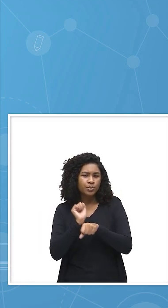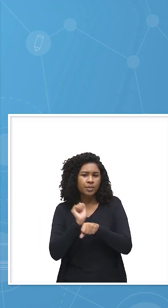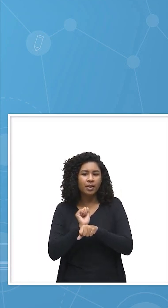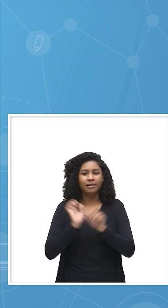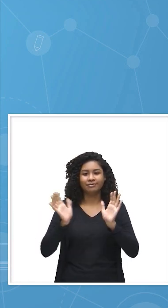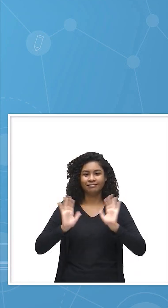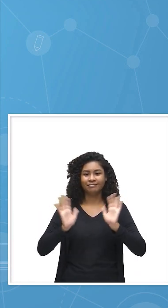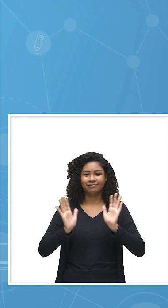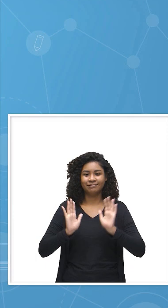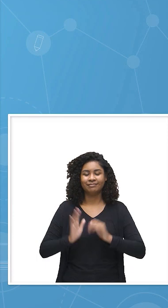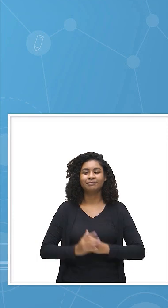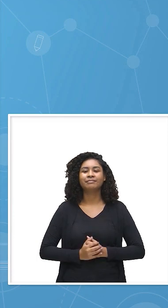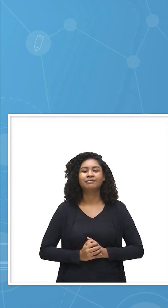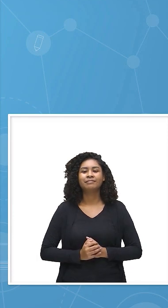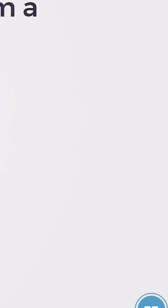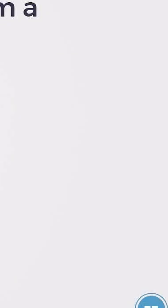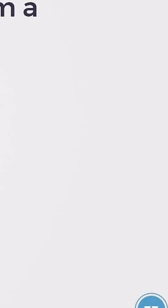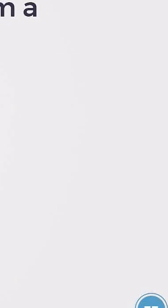até daqui a pouco.